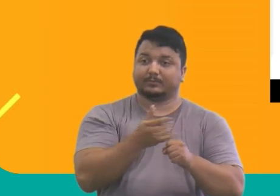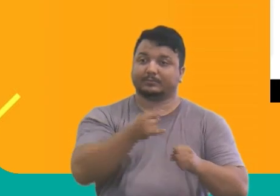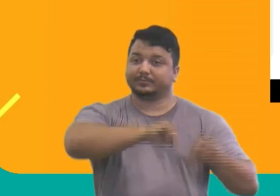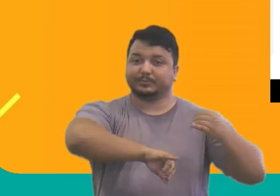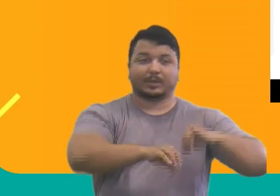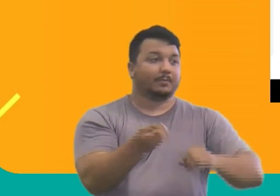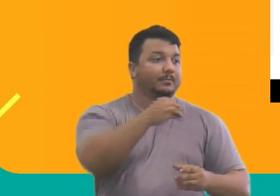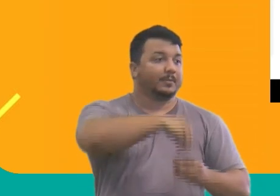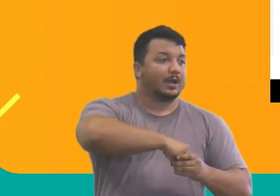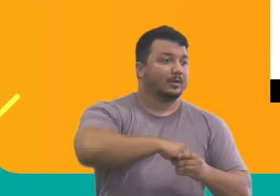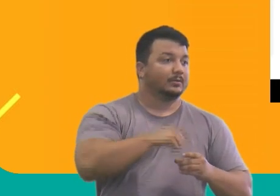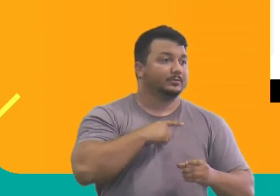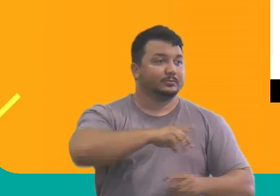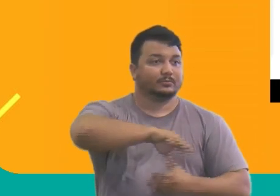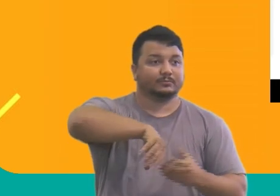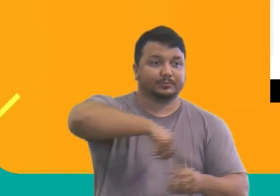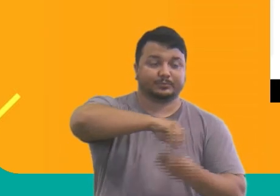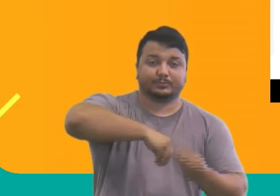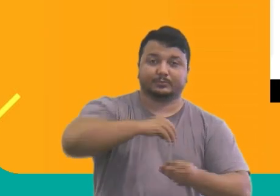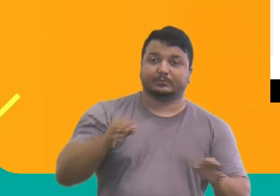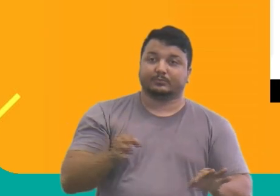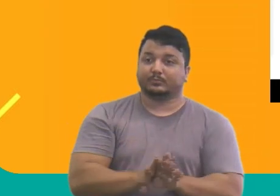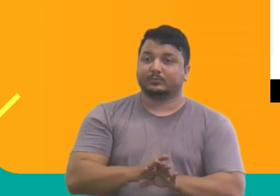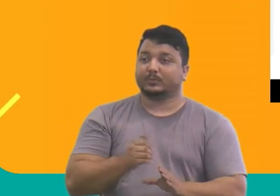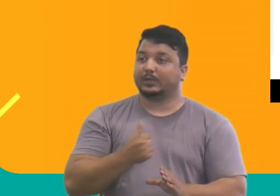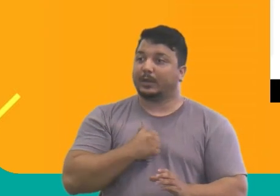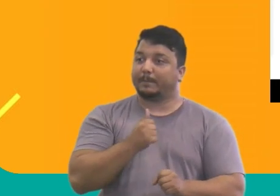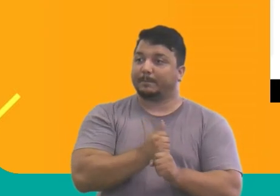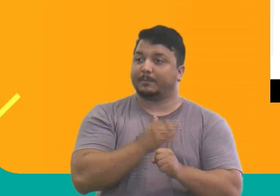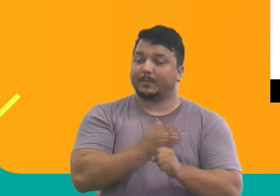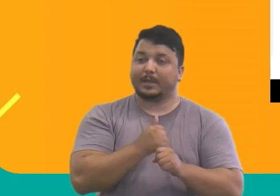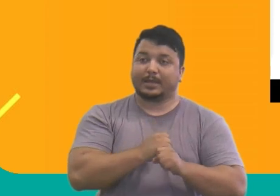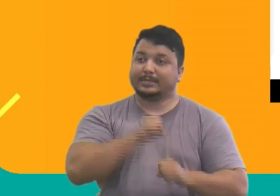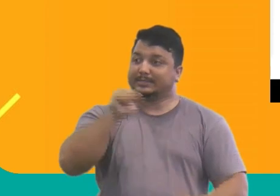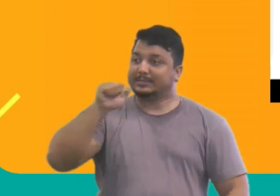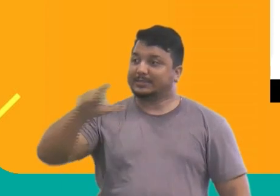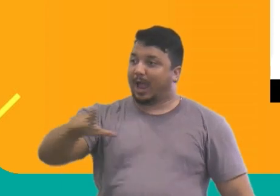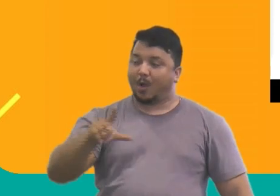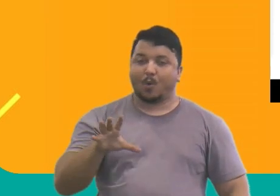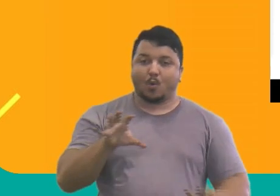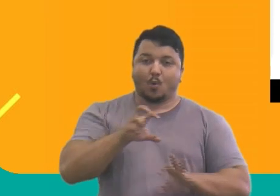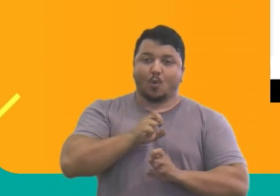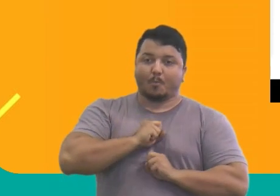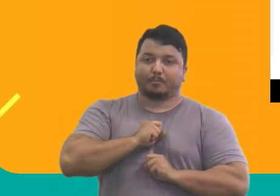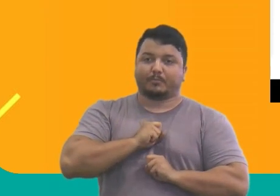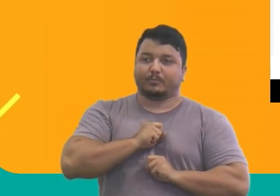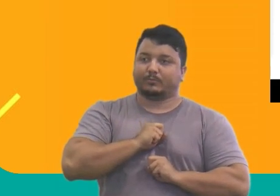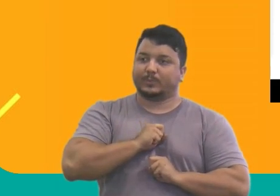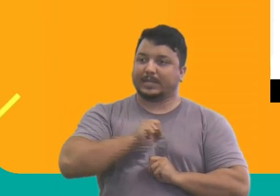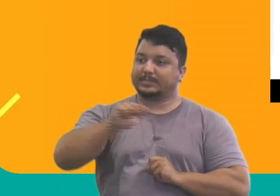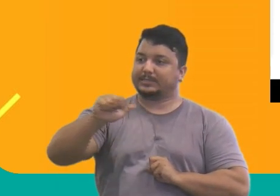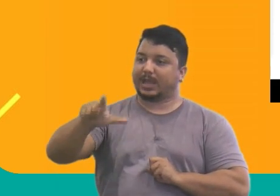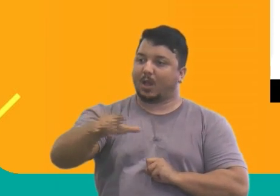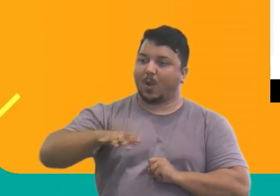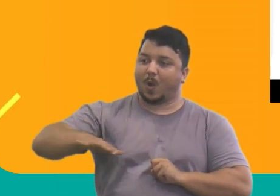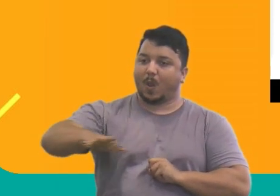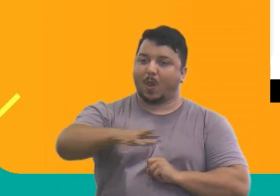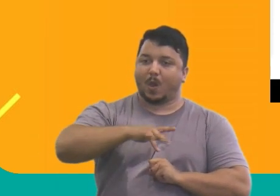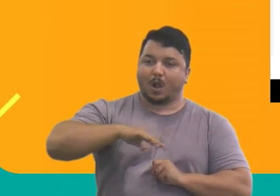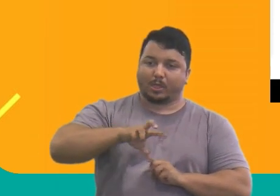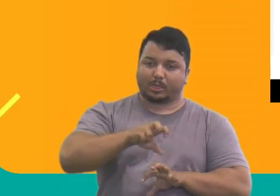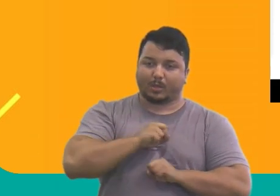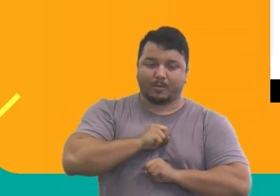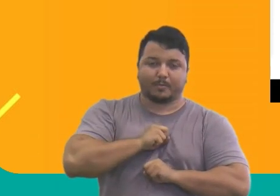panela. Quando terminou de cozinhá-los, as batatas estavam salgadas, porque absorveram parte do caldo